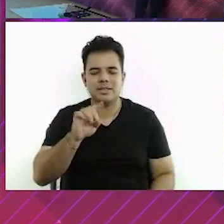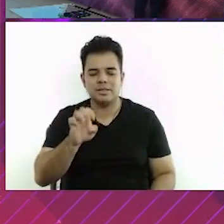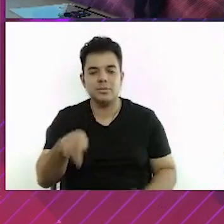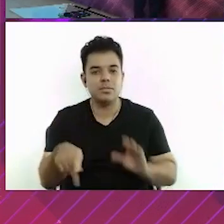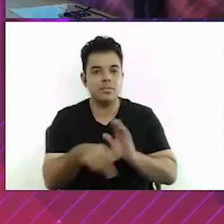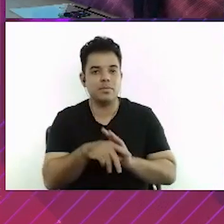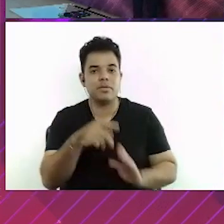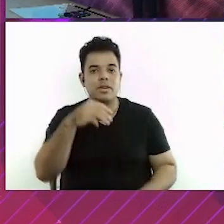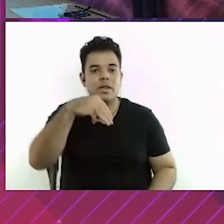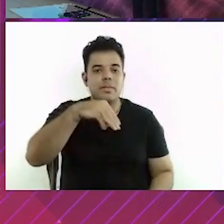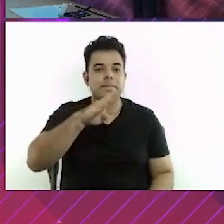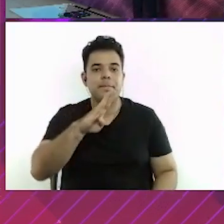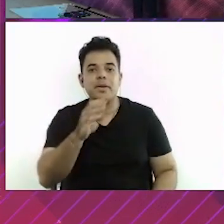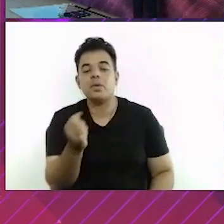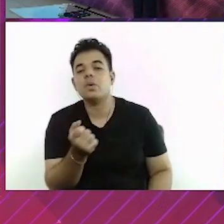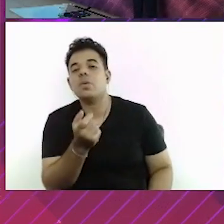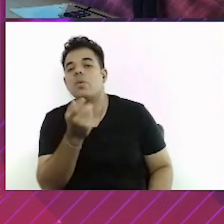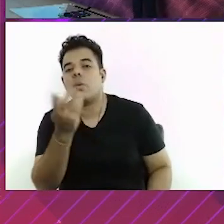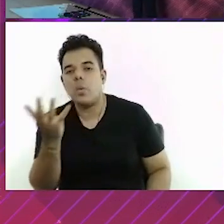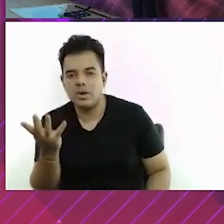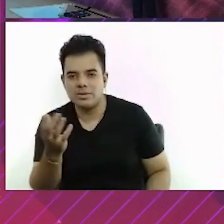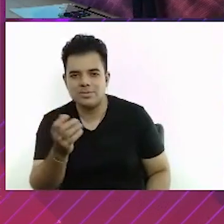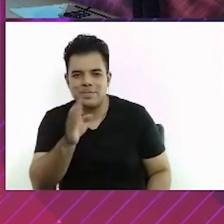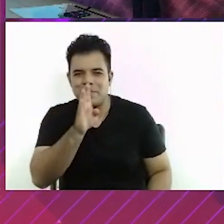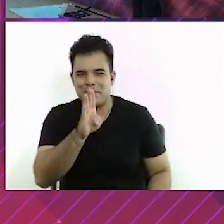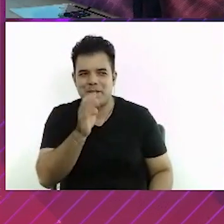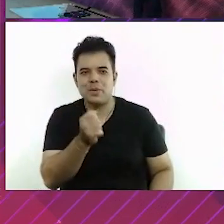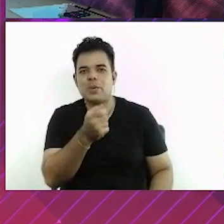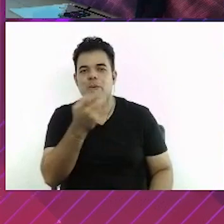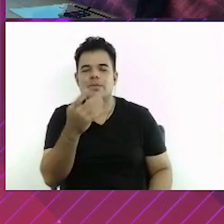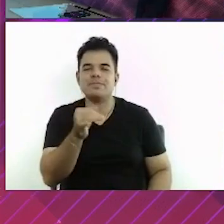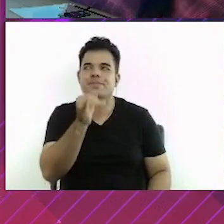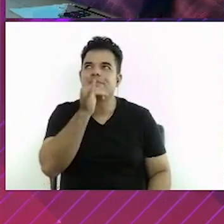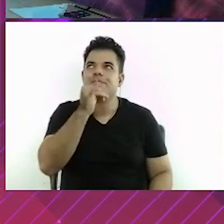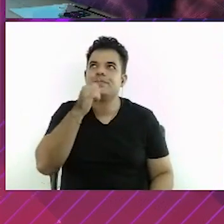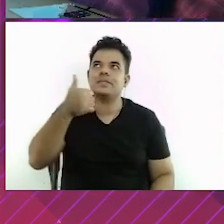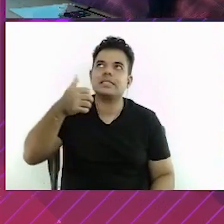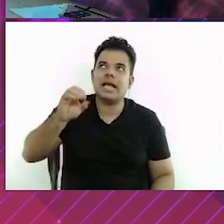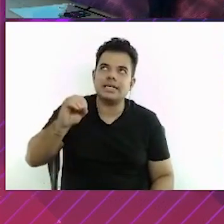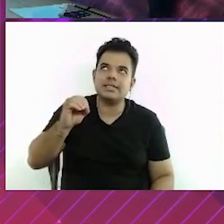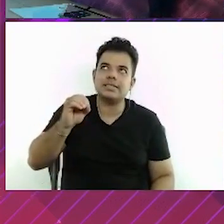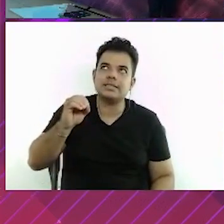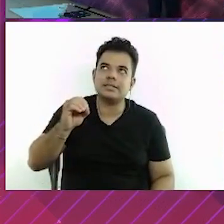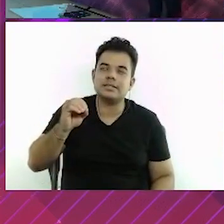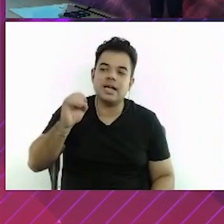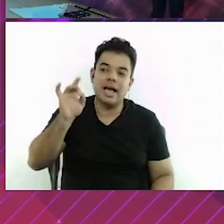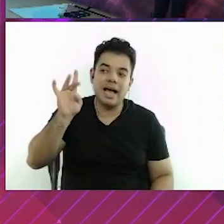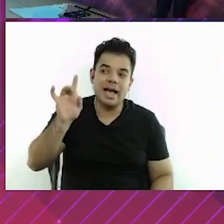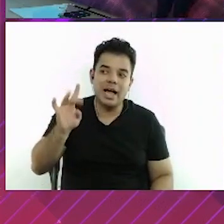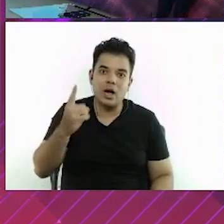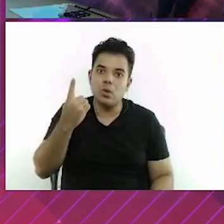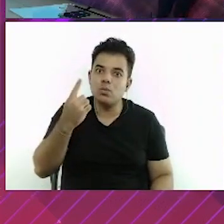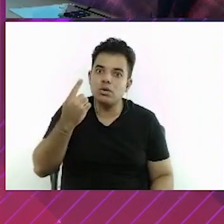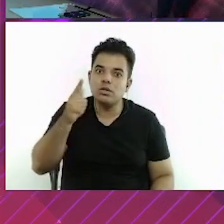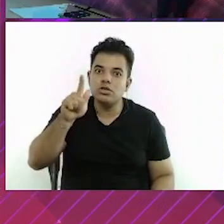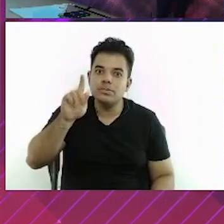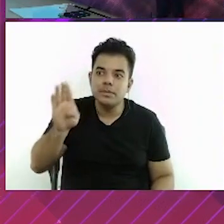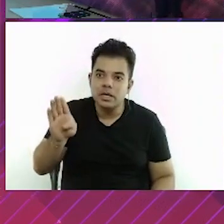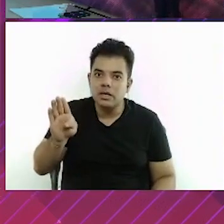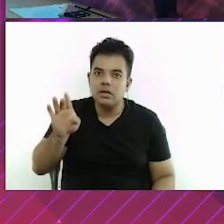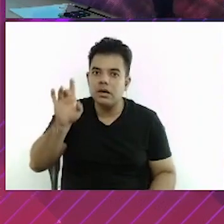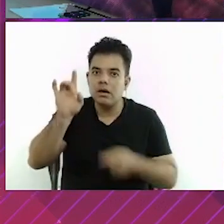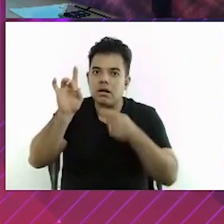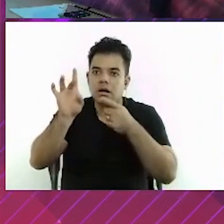armazenado. Porque, de repente, só 10 mensagens. Cada mensagem com 1 GB. É difícil, mas pode acontecer.